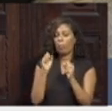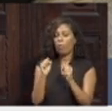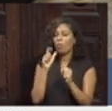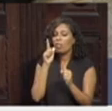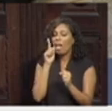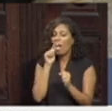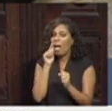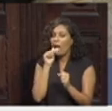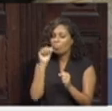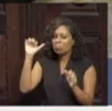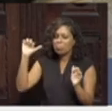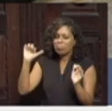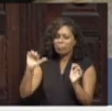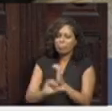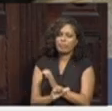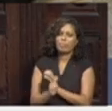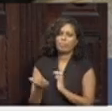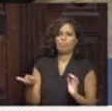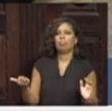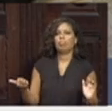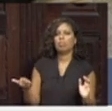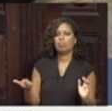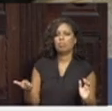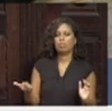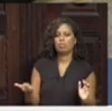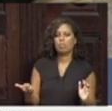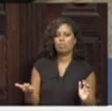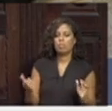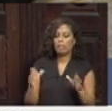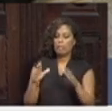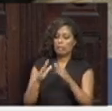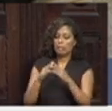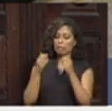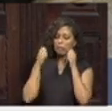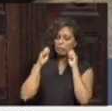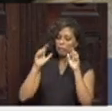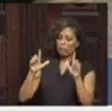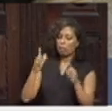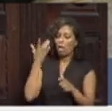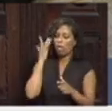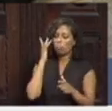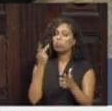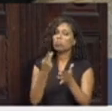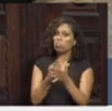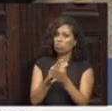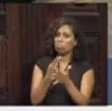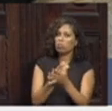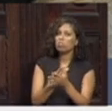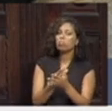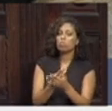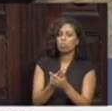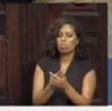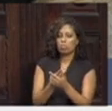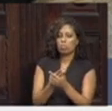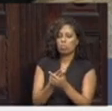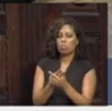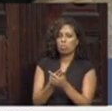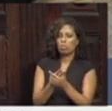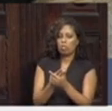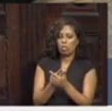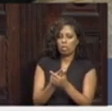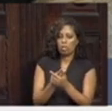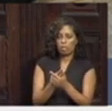e faz o envasamento. É isso que não pode continuar, porque é isso que leva à